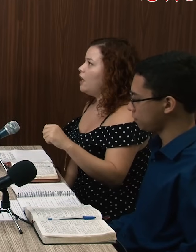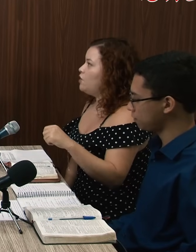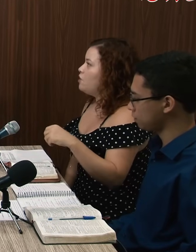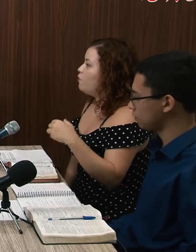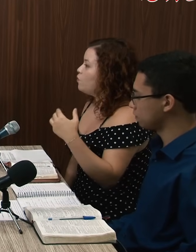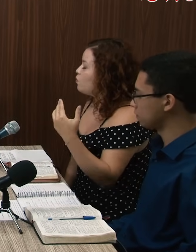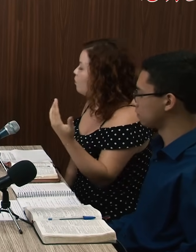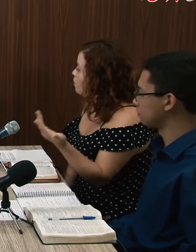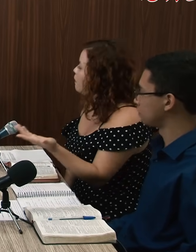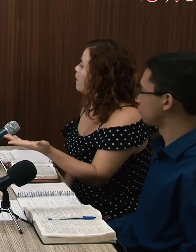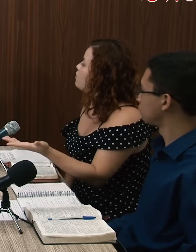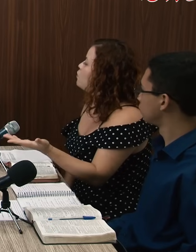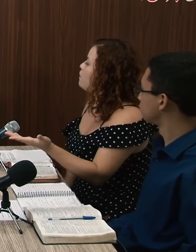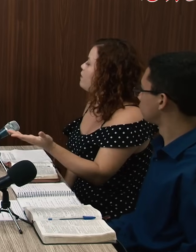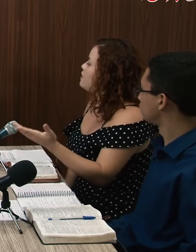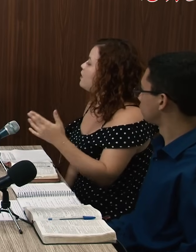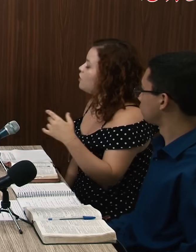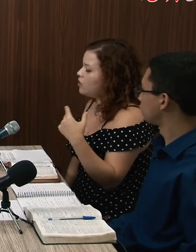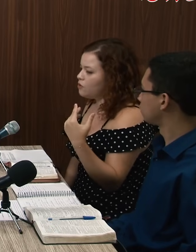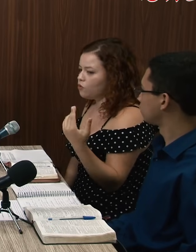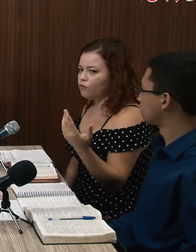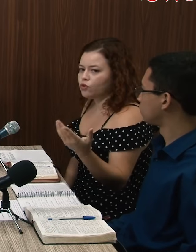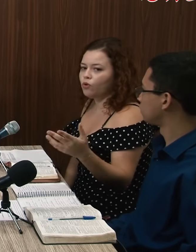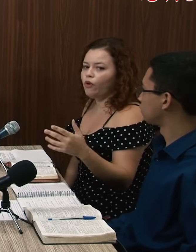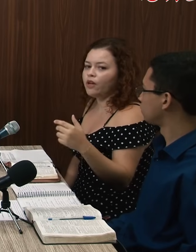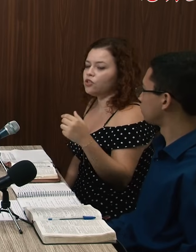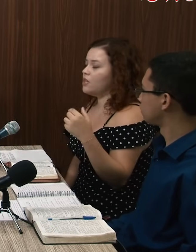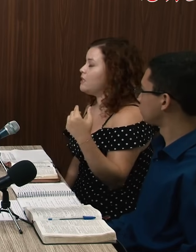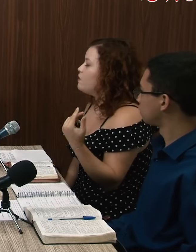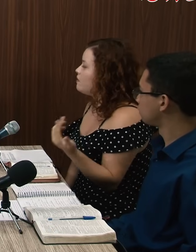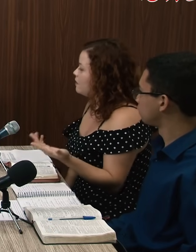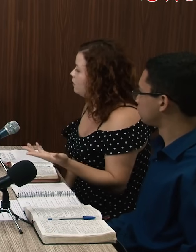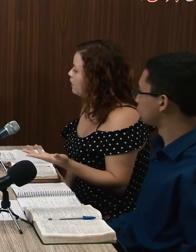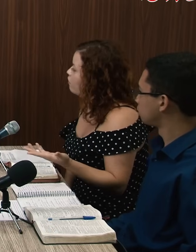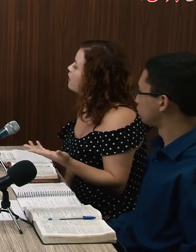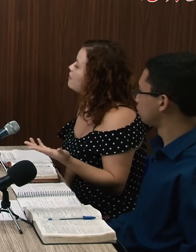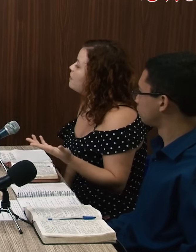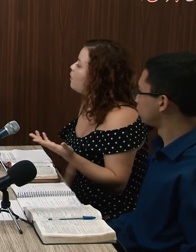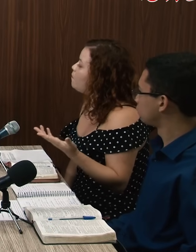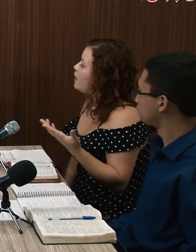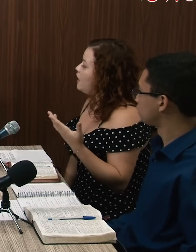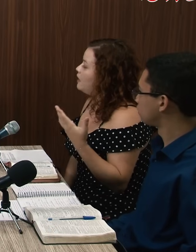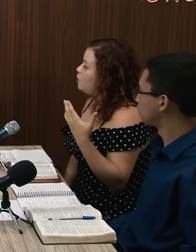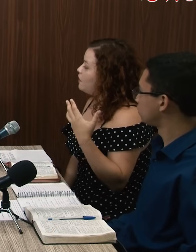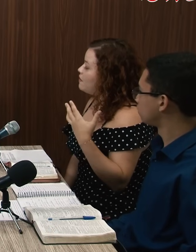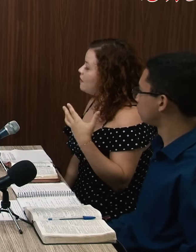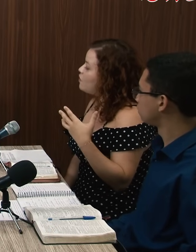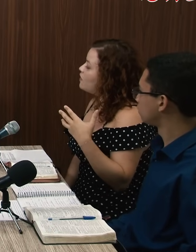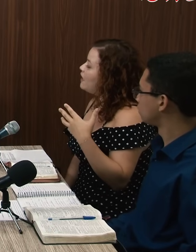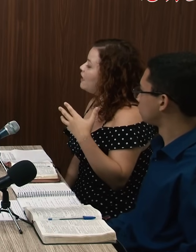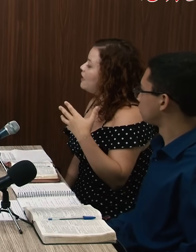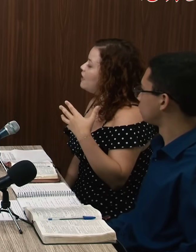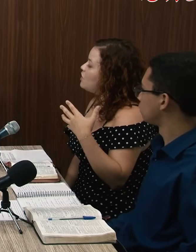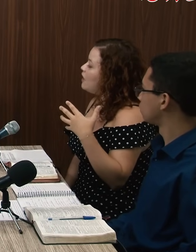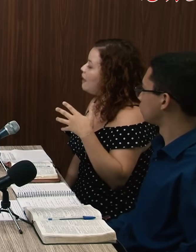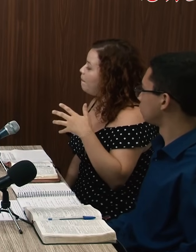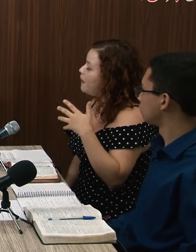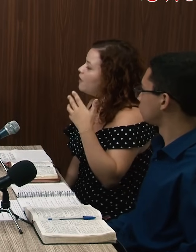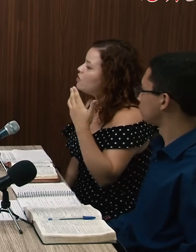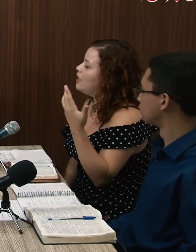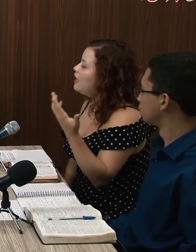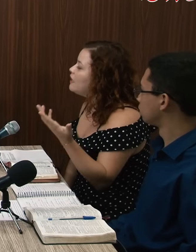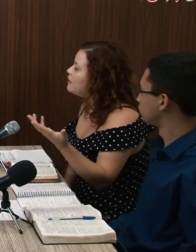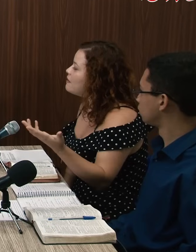participando, a gente vê o cumprimento das profecias, né? As crianças com os dons, crianças alcançando a revelação. Então o desejo da igreja